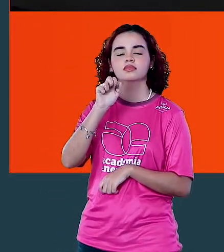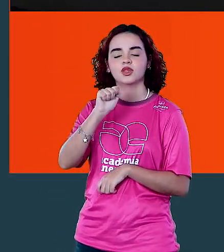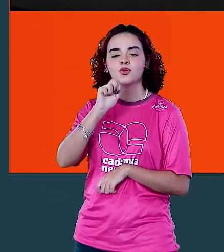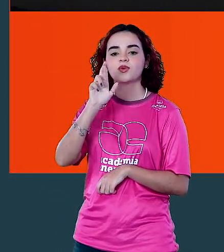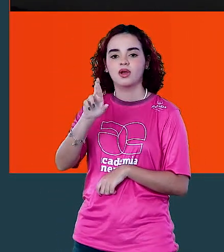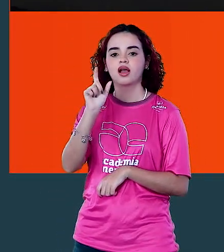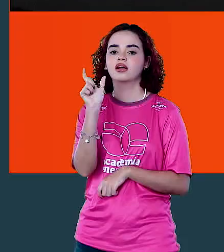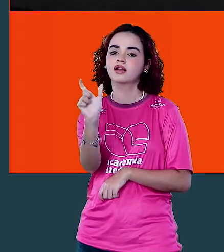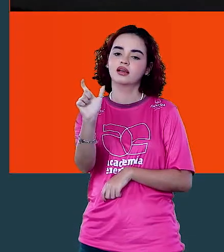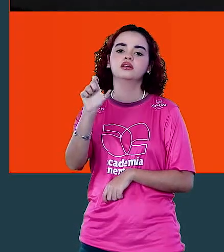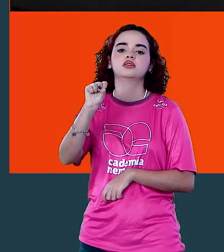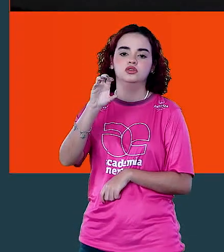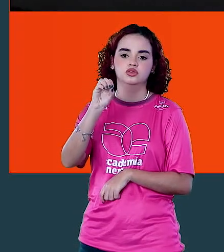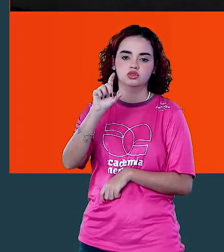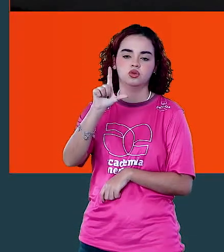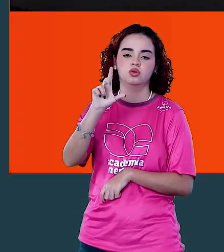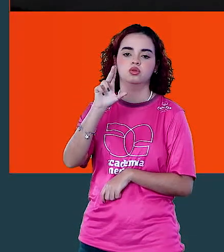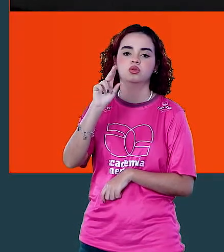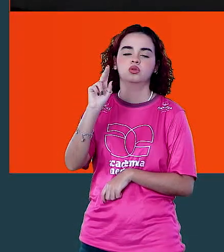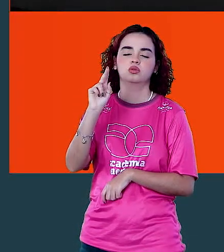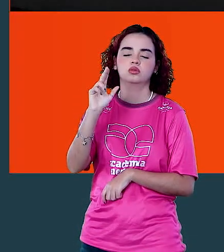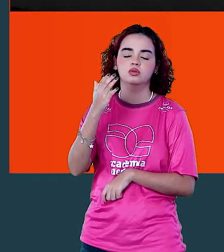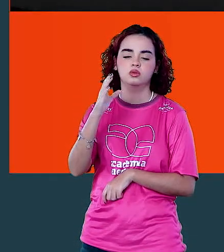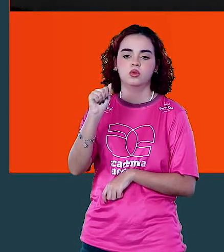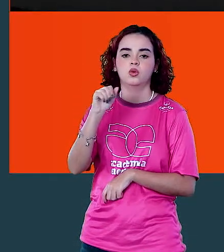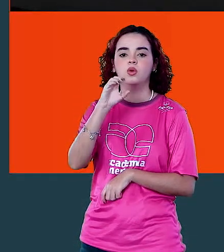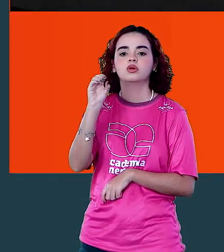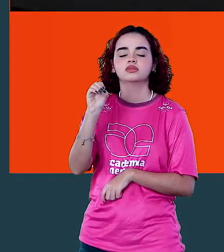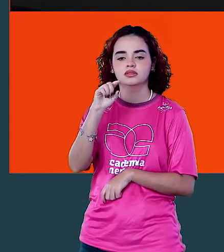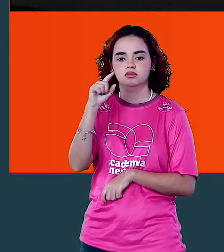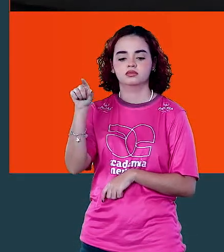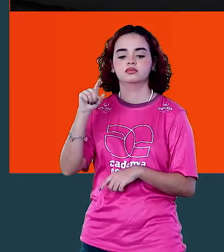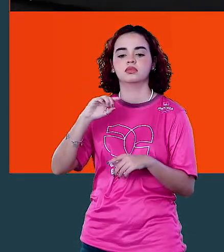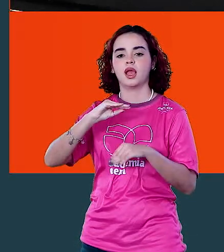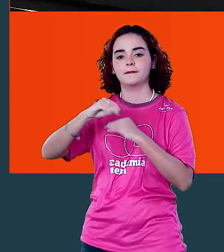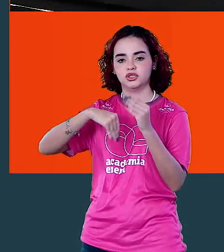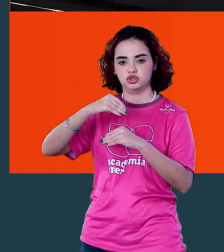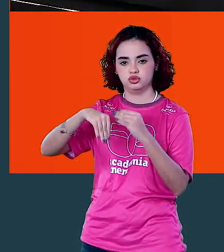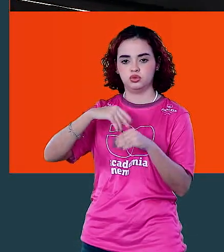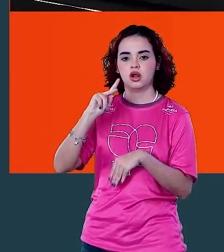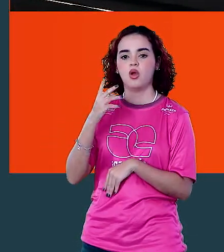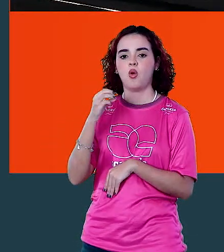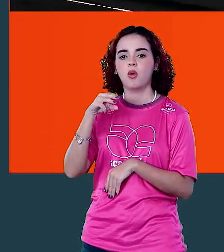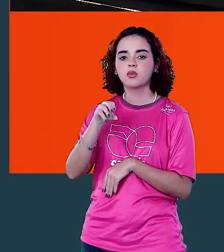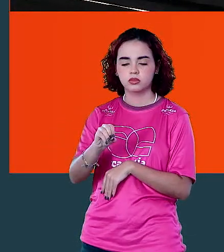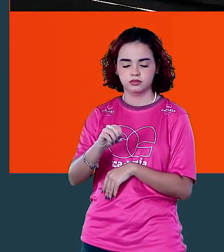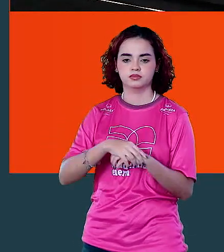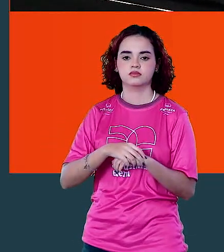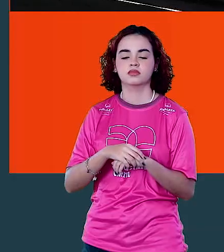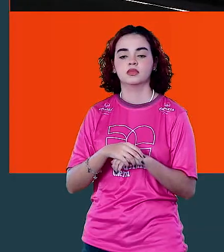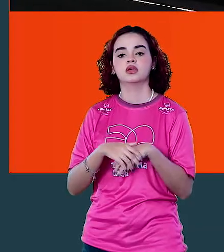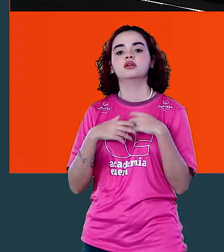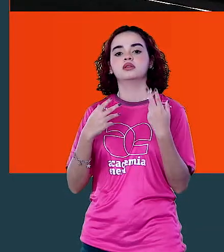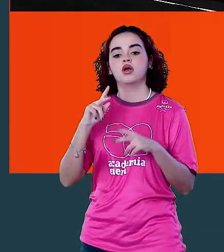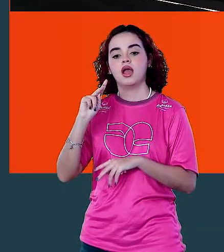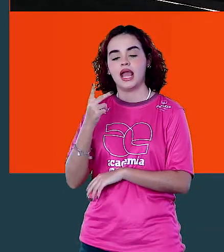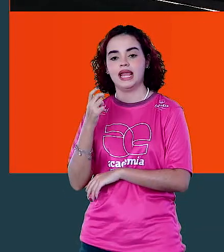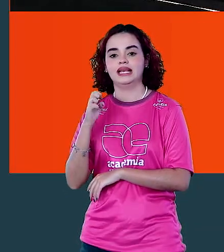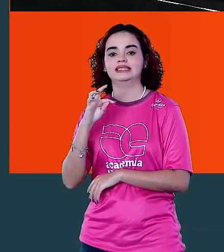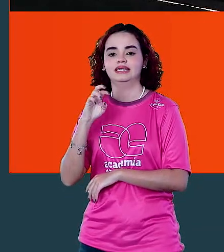Solução. Fechado? Então não esquece, mistura heterogênea é aquela mistura que eu consigo enxergar as